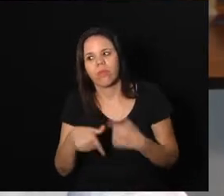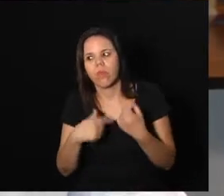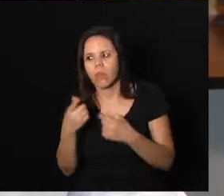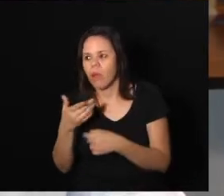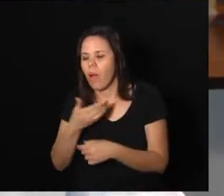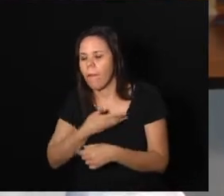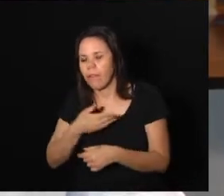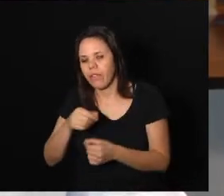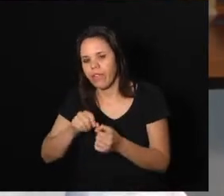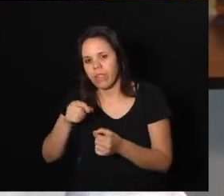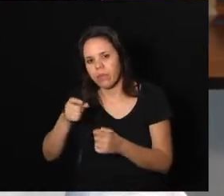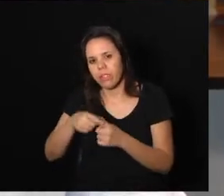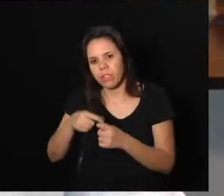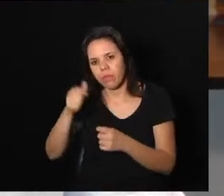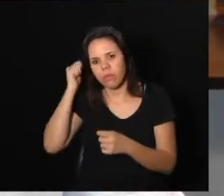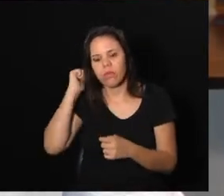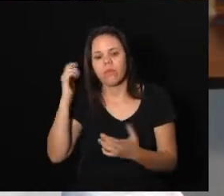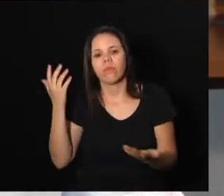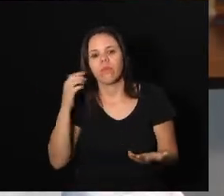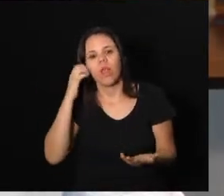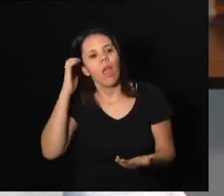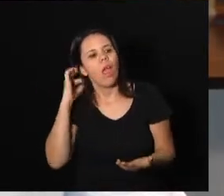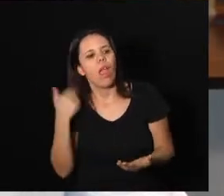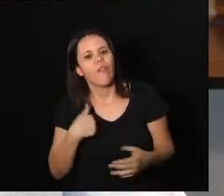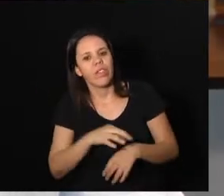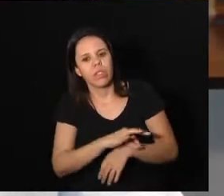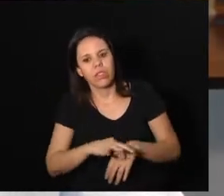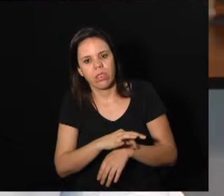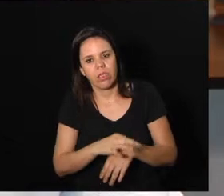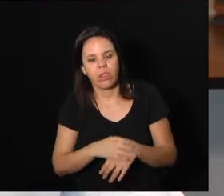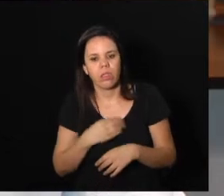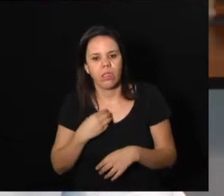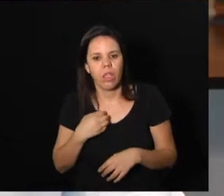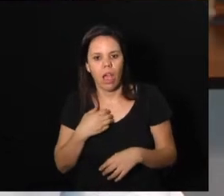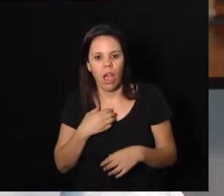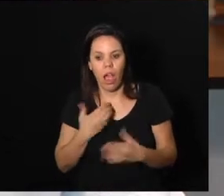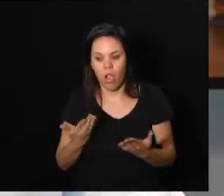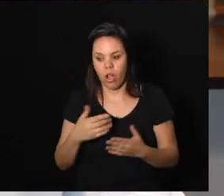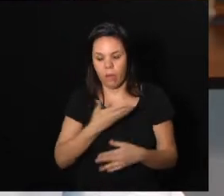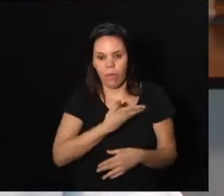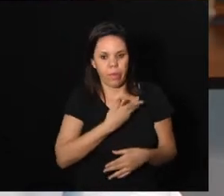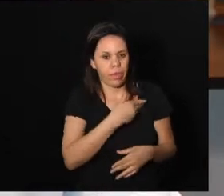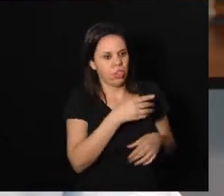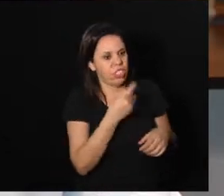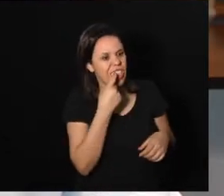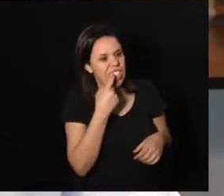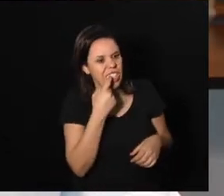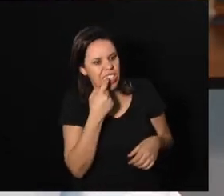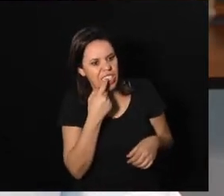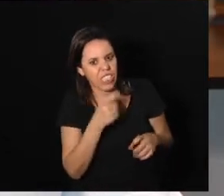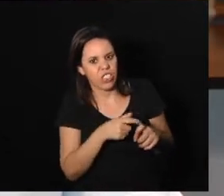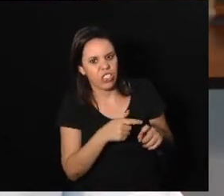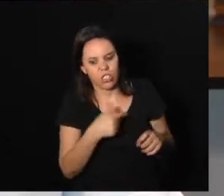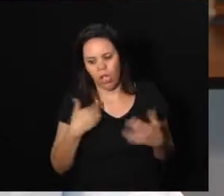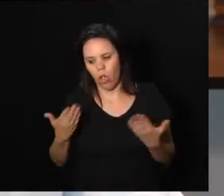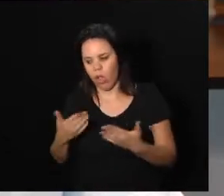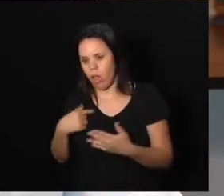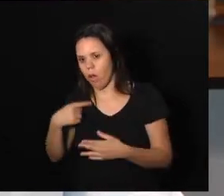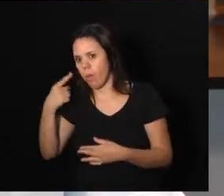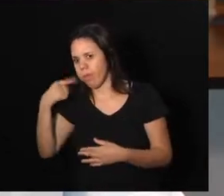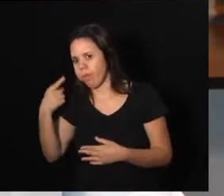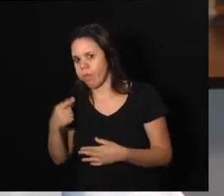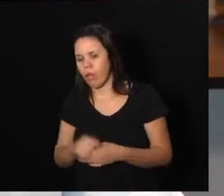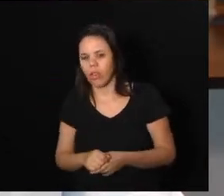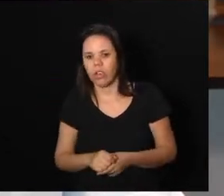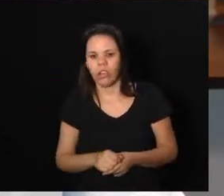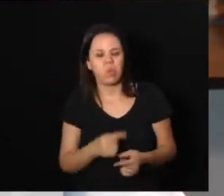medicina, né? E eu prestei arquitetura e urbanismo. Hoje ele é dentista e eu advogado. Basicamente isso, as coisas não funcionaram bem em Taubaté. A